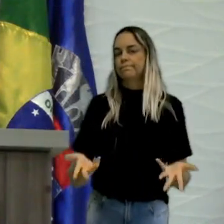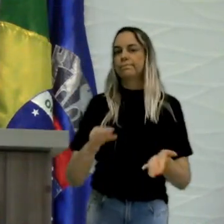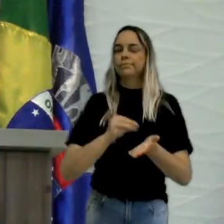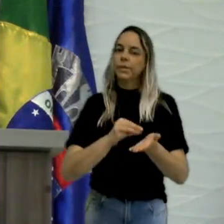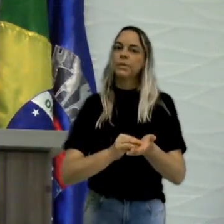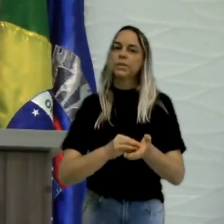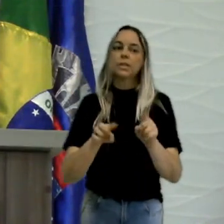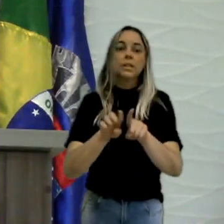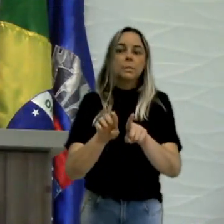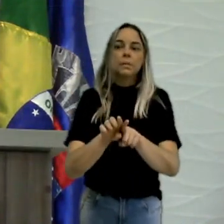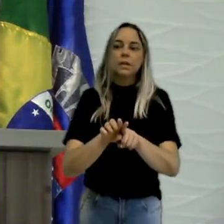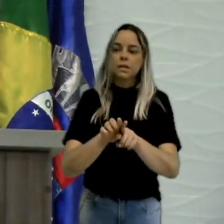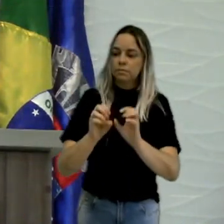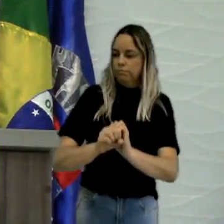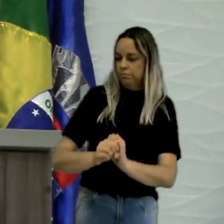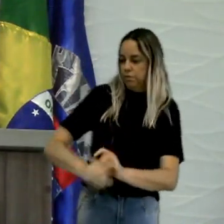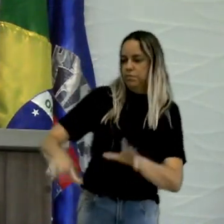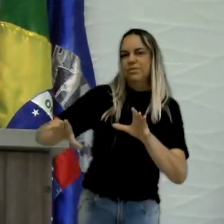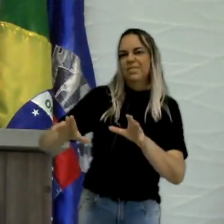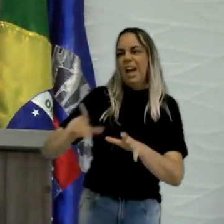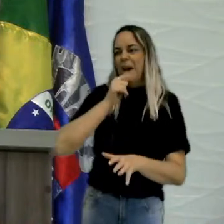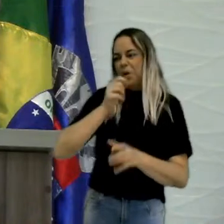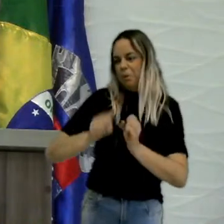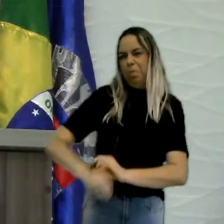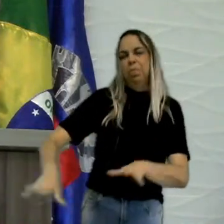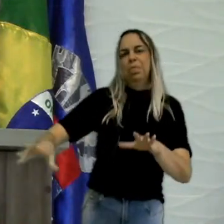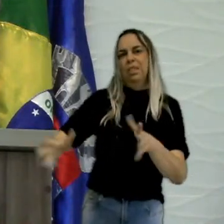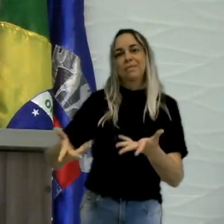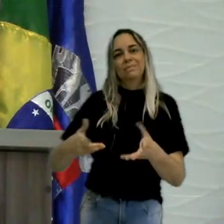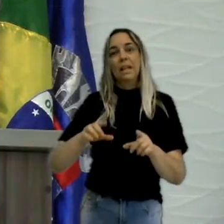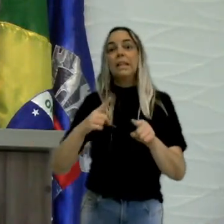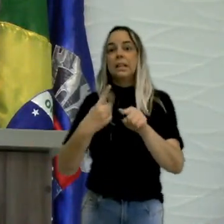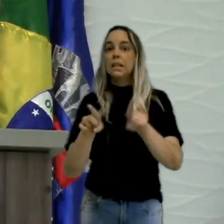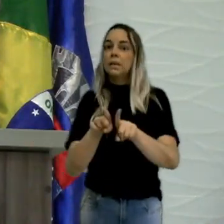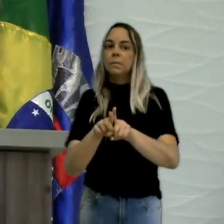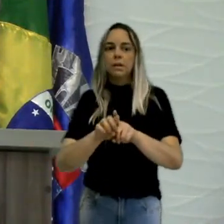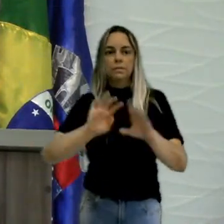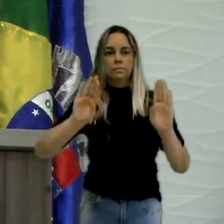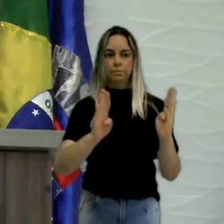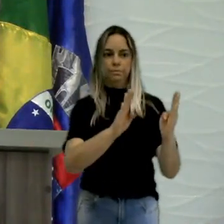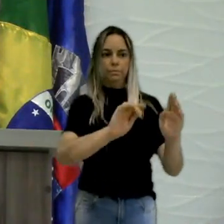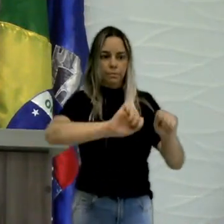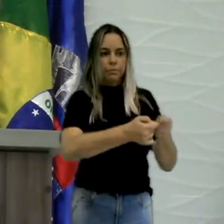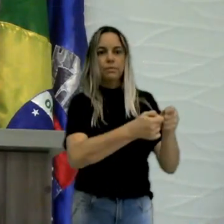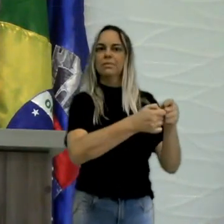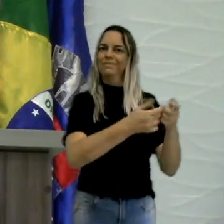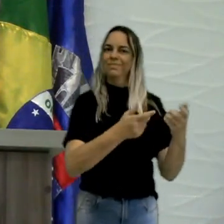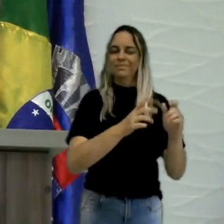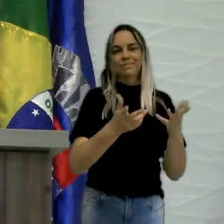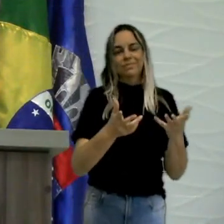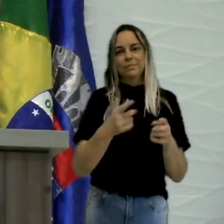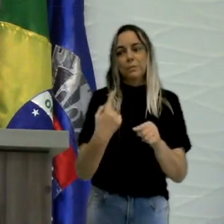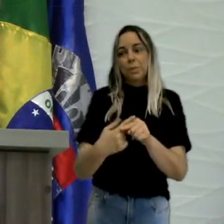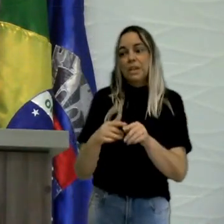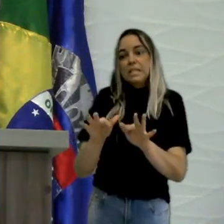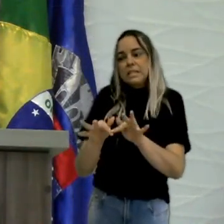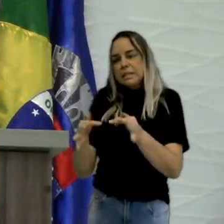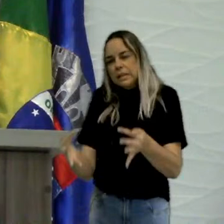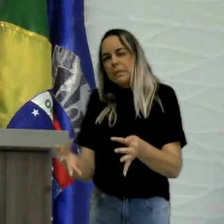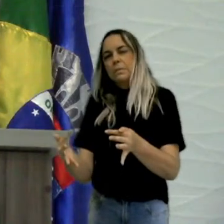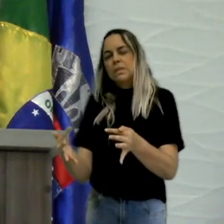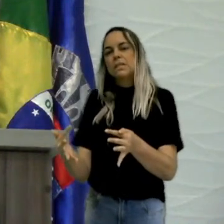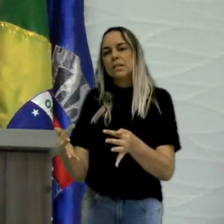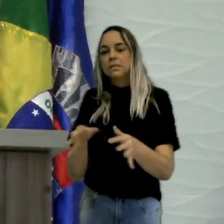os estouramentos a tempo, para deixar de desligar as redes de água, porque às vezes não tem um funcionário que possa ali atender, né, aquelas simples demandas e fazer